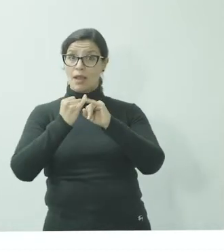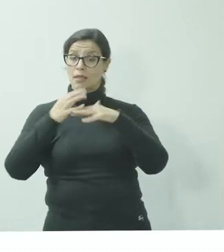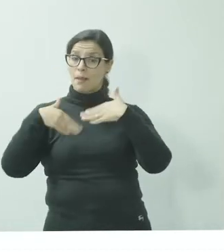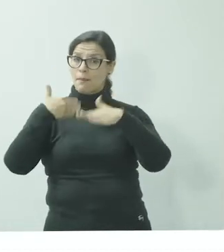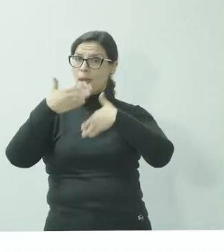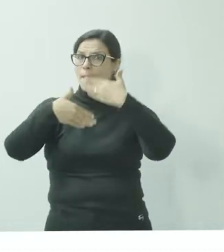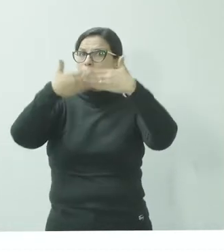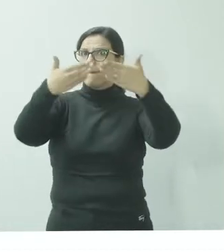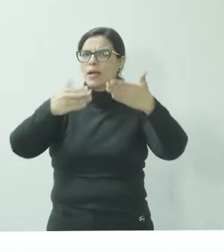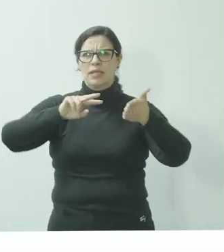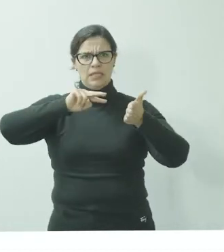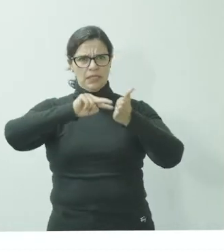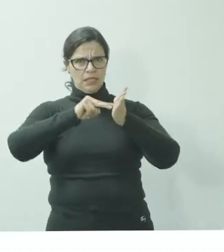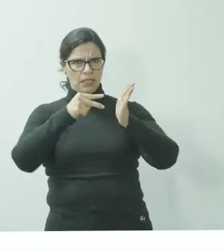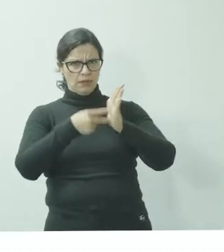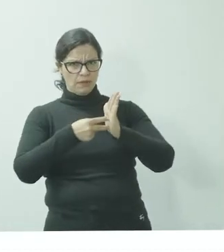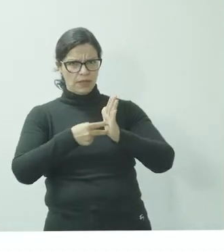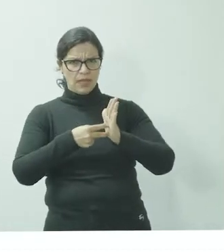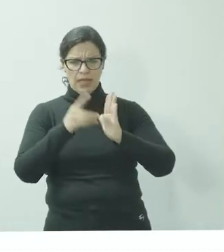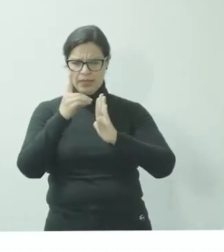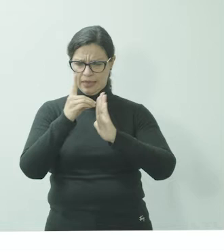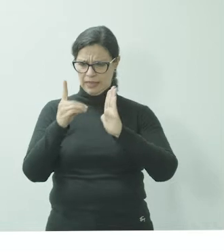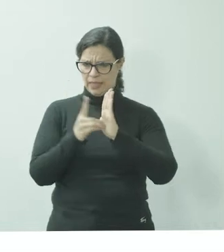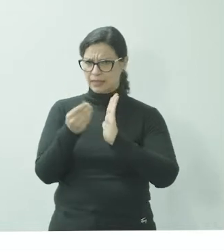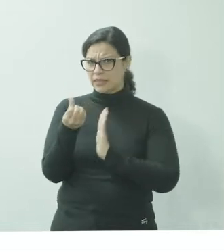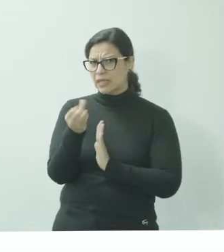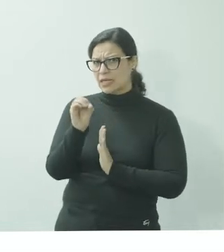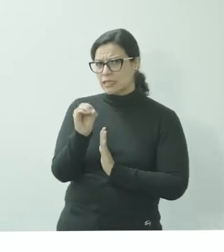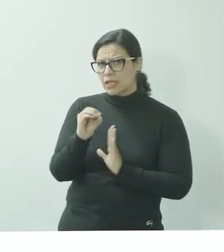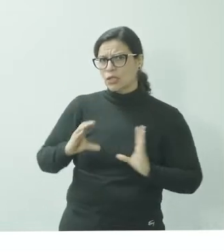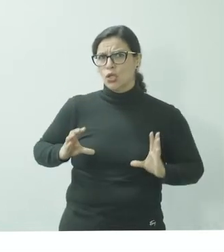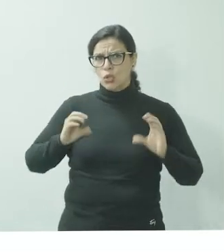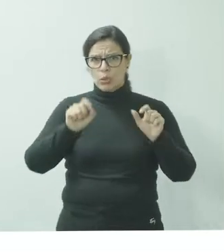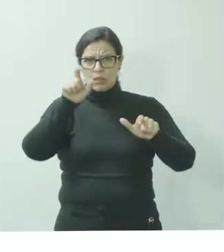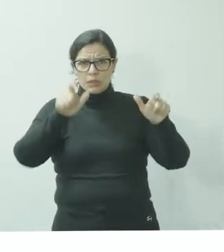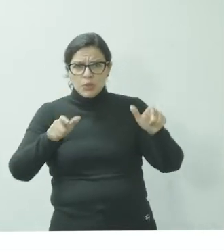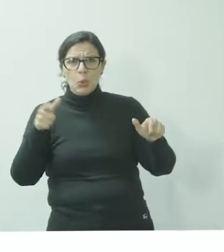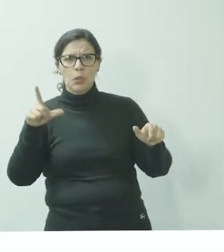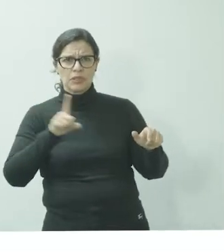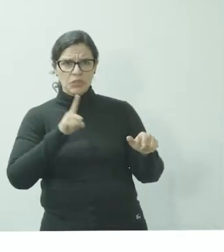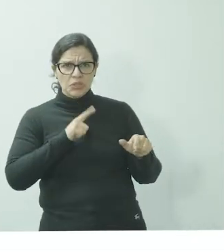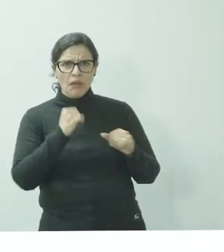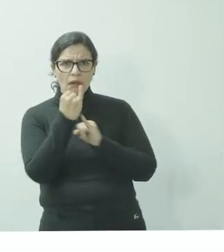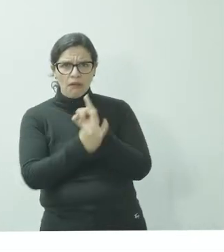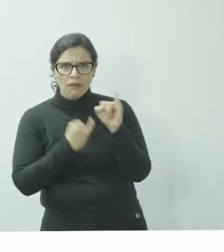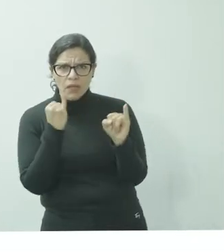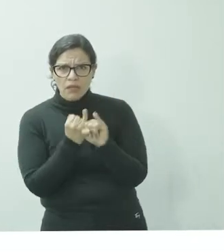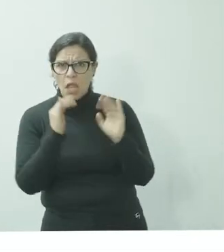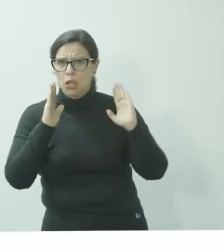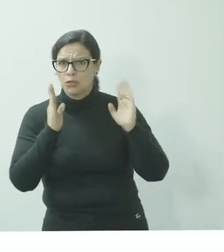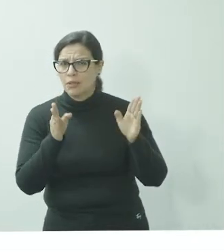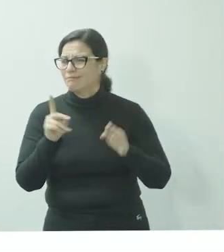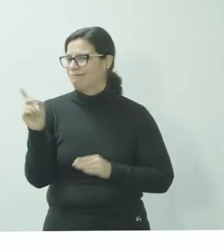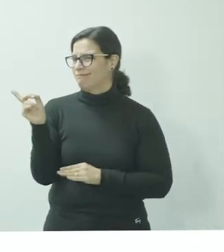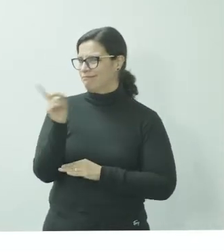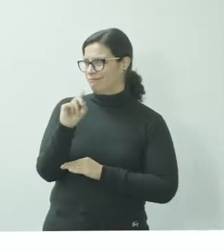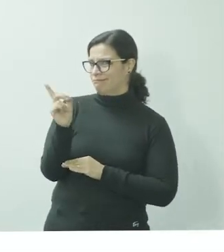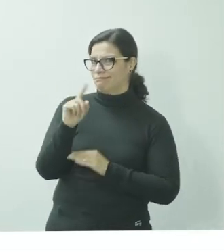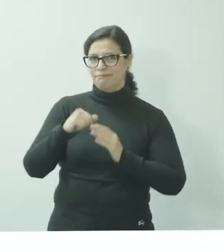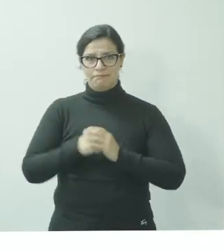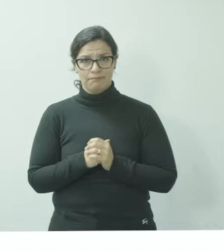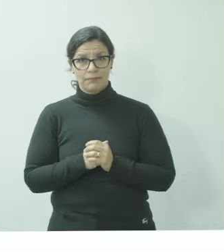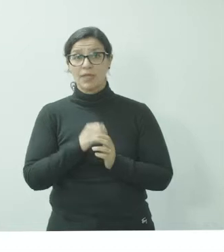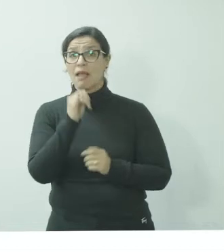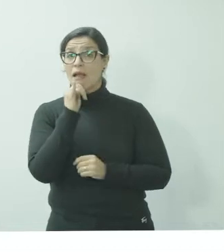então não significa que já na década de 60 todas as pessoas tinham acesso à internet pelo contrário